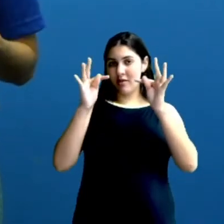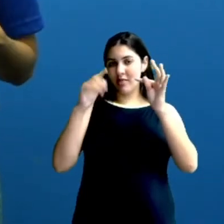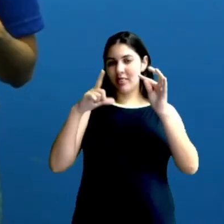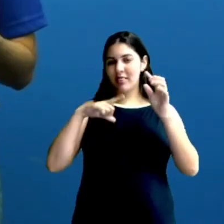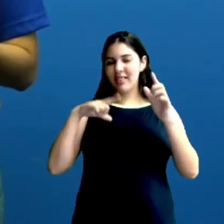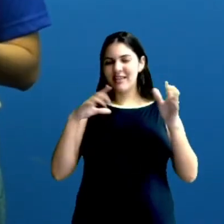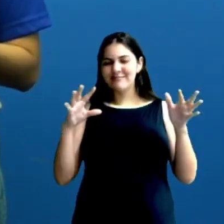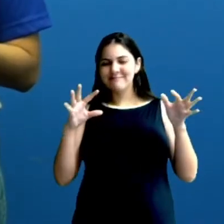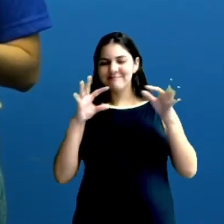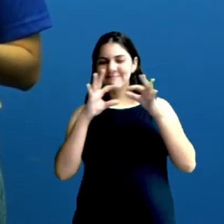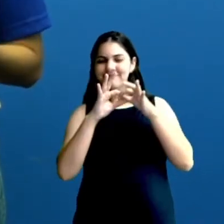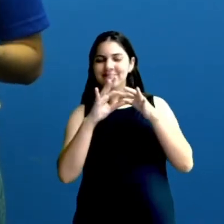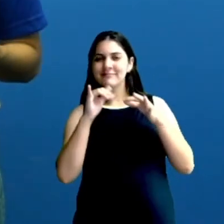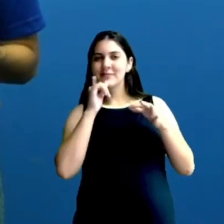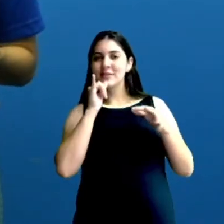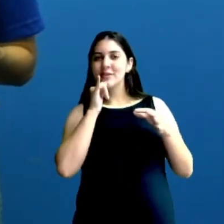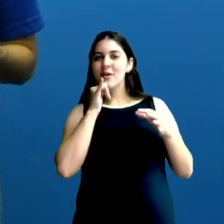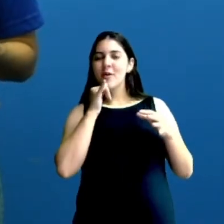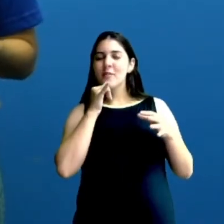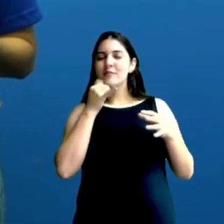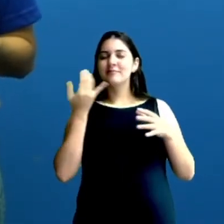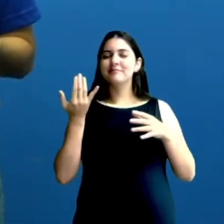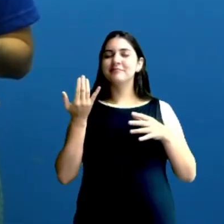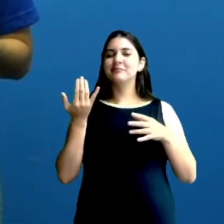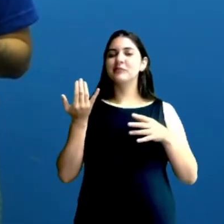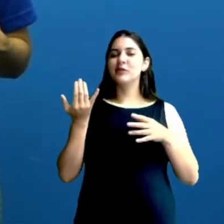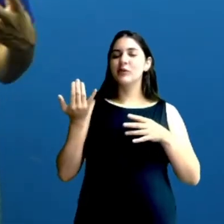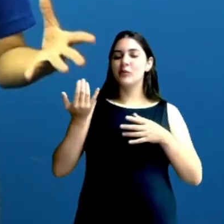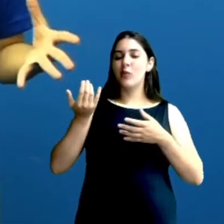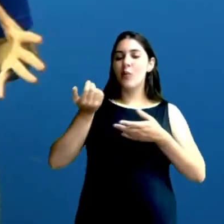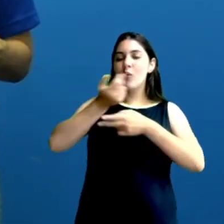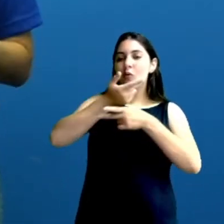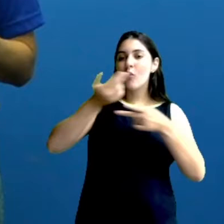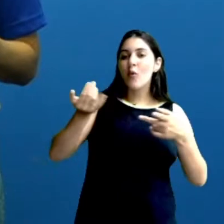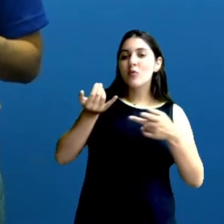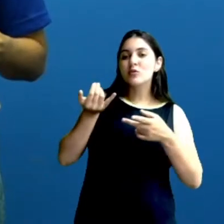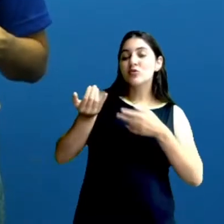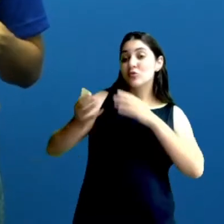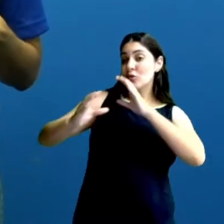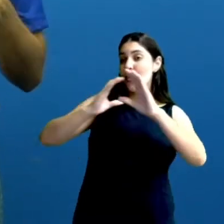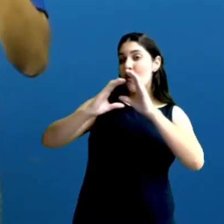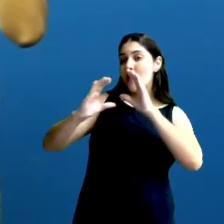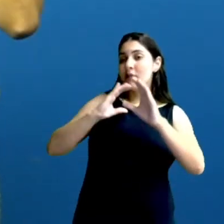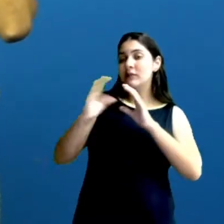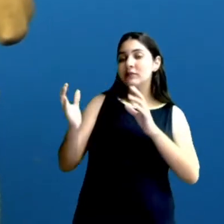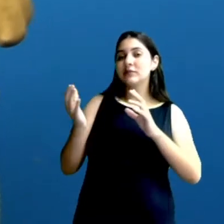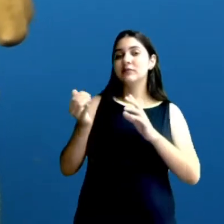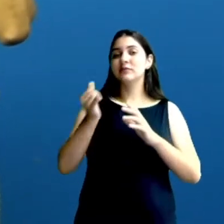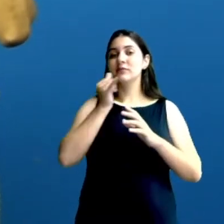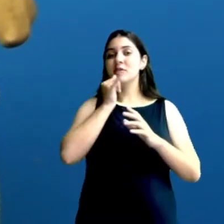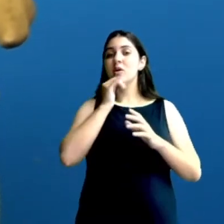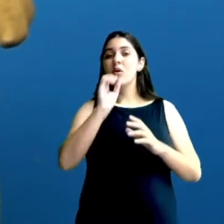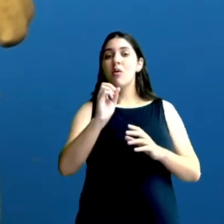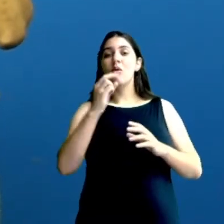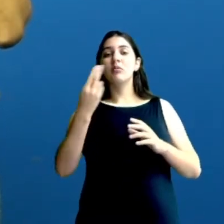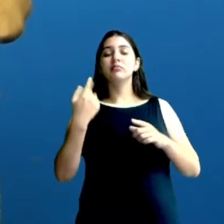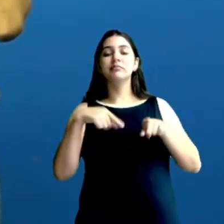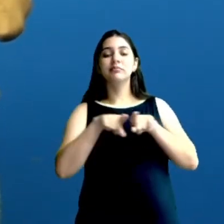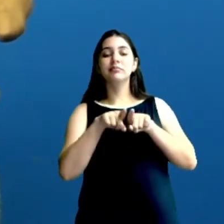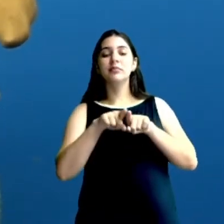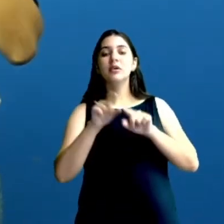ver com evolução dos meios de comunicação apenas, ou evolução dos meios